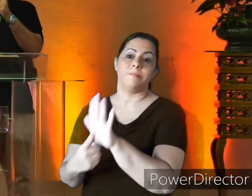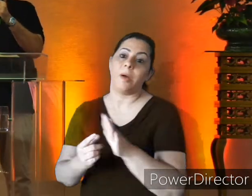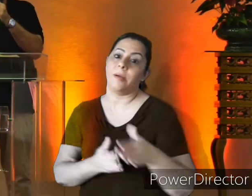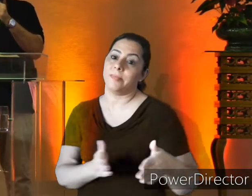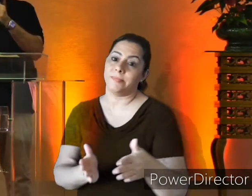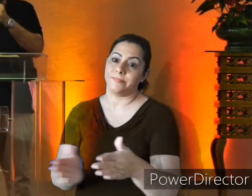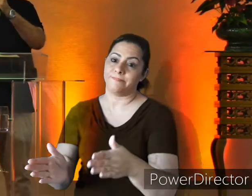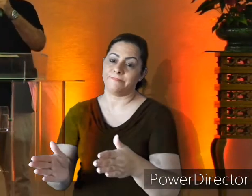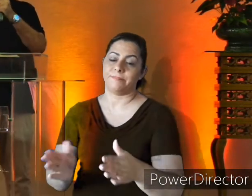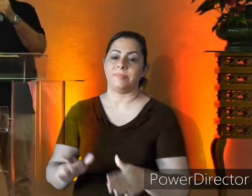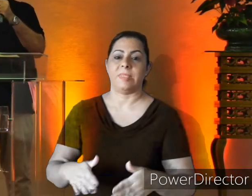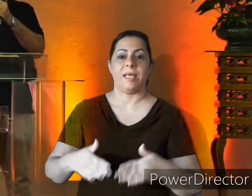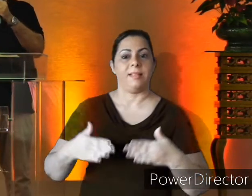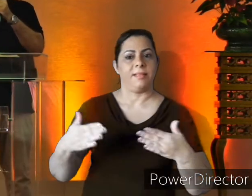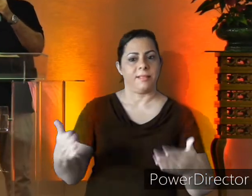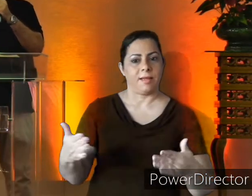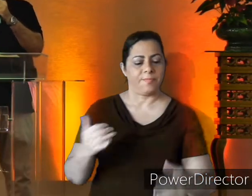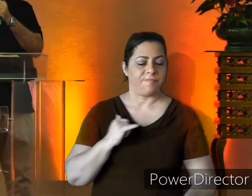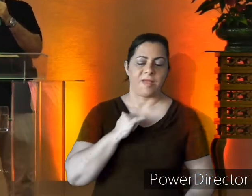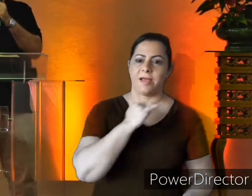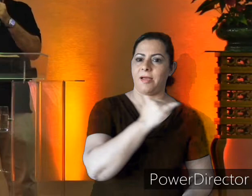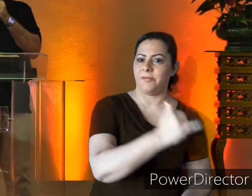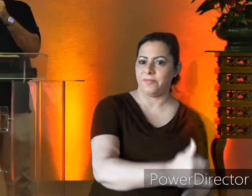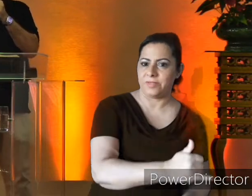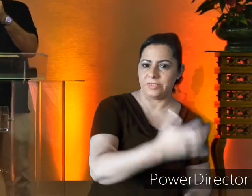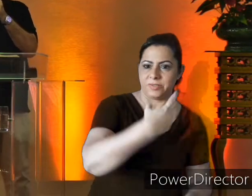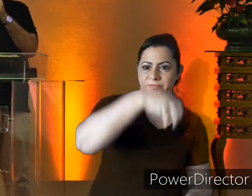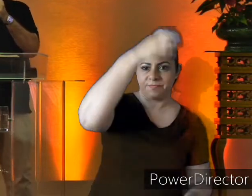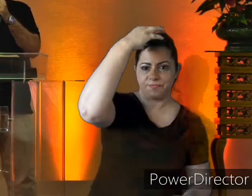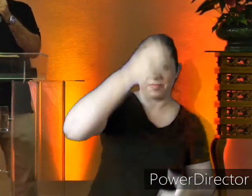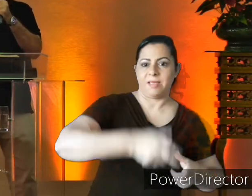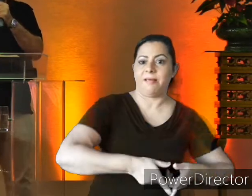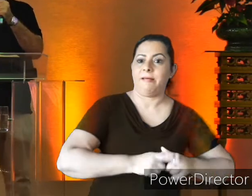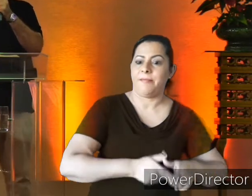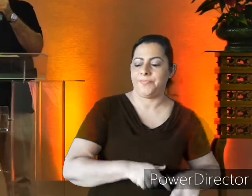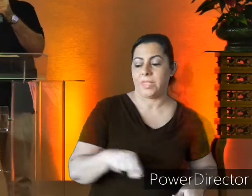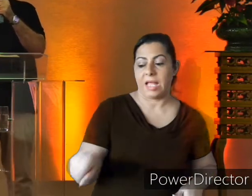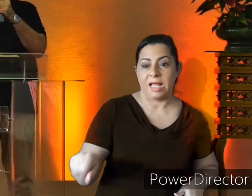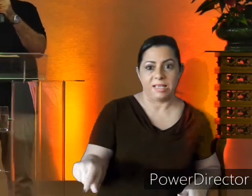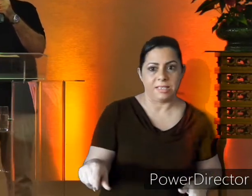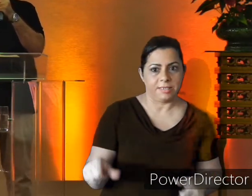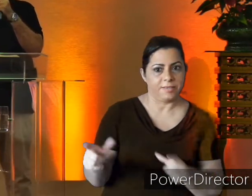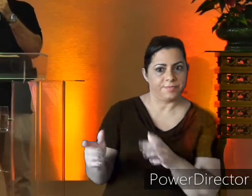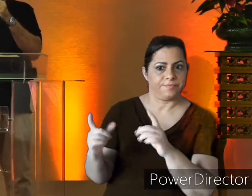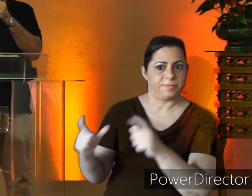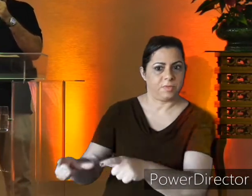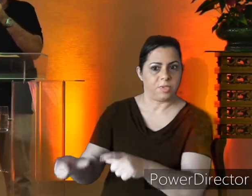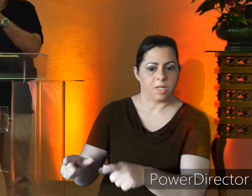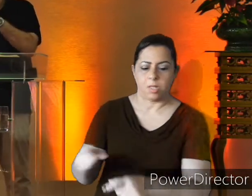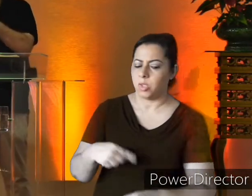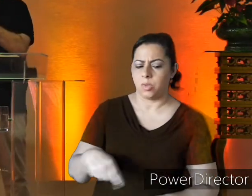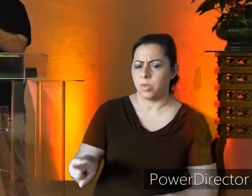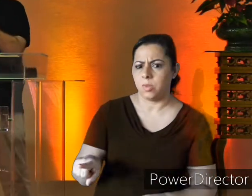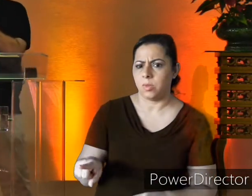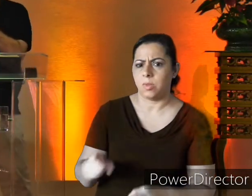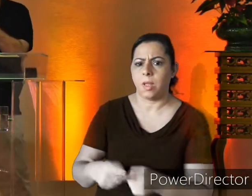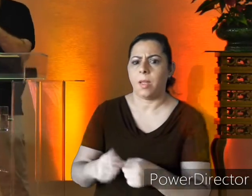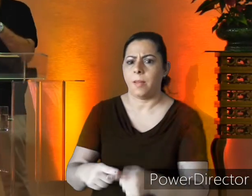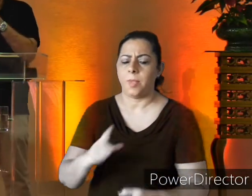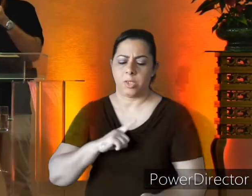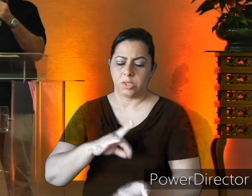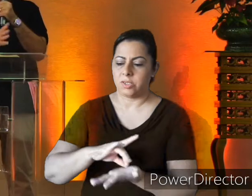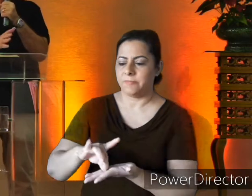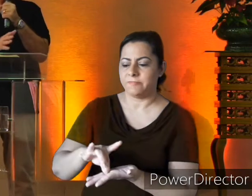Israel: não passe pelo lugar que o Senhor está determinando passar, porque há uma emboscada. Tome